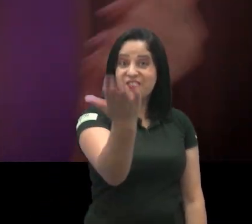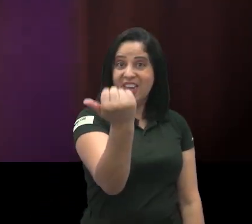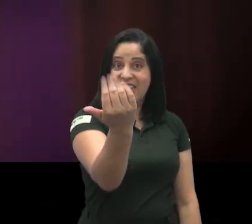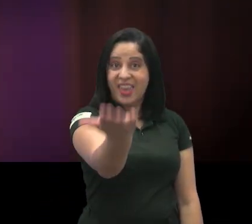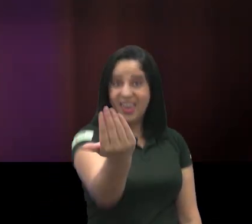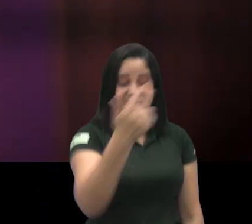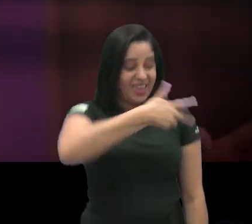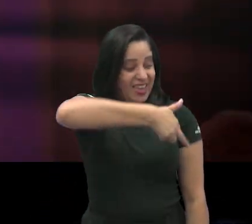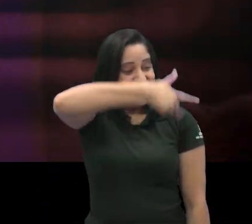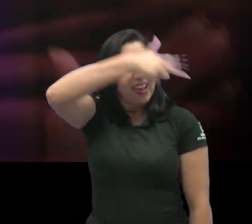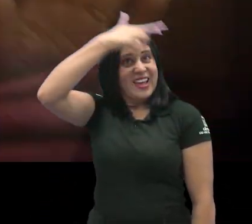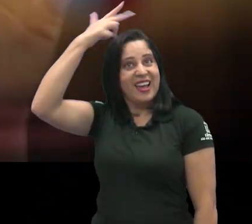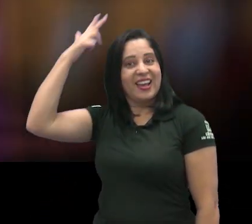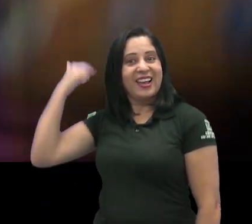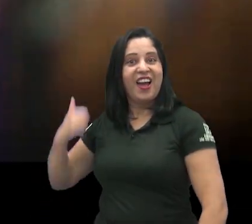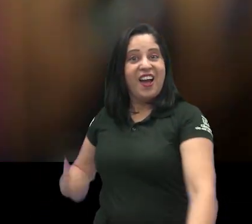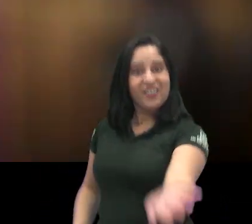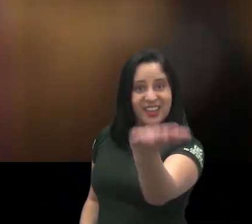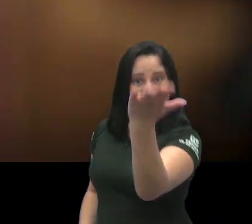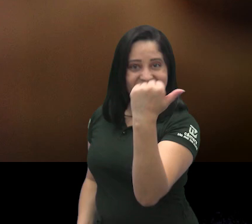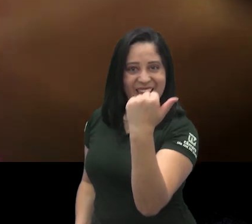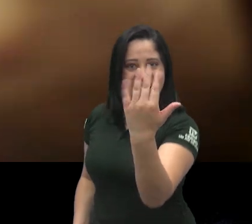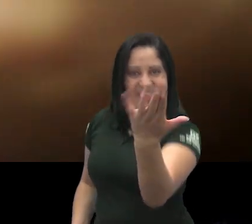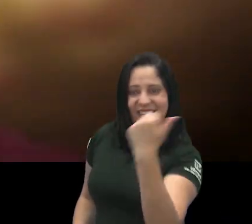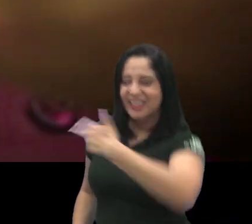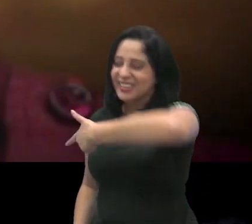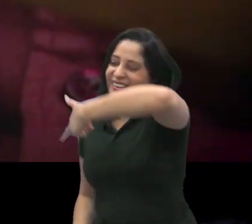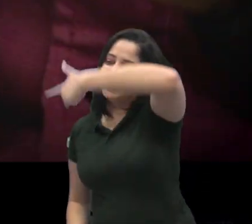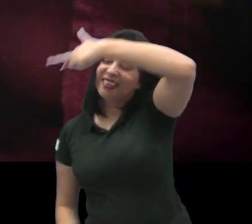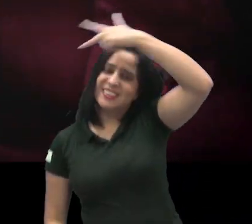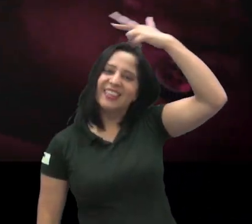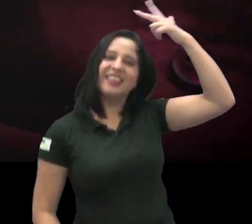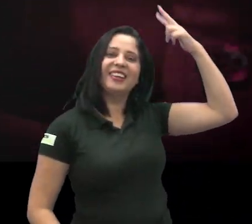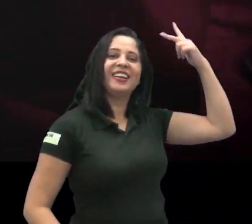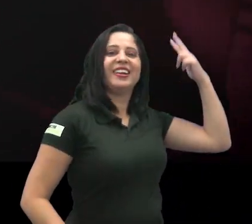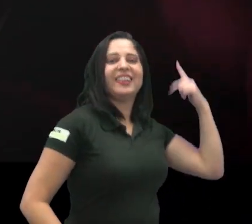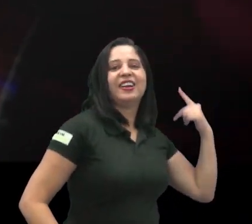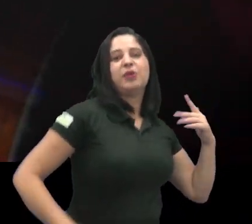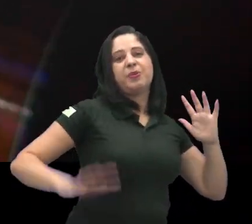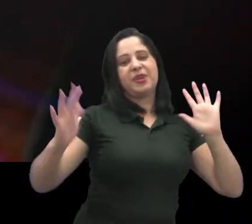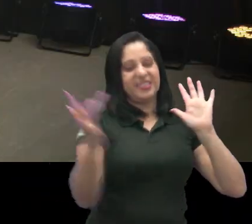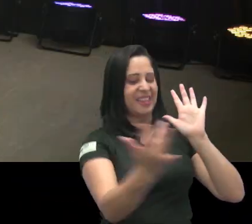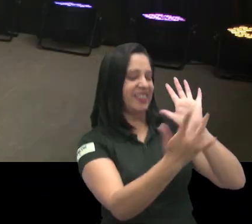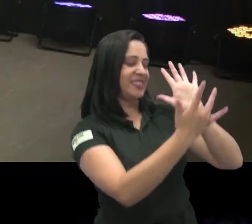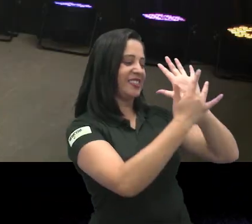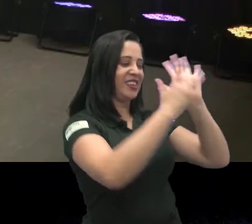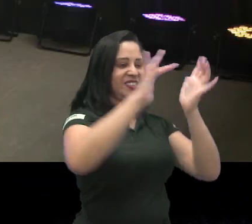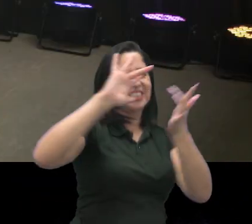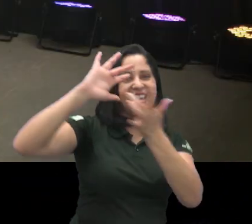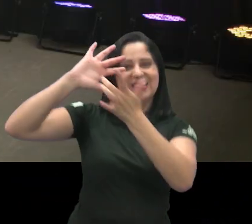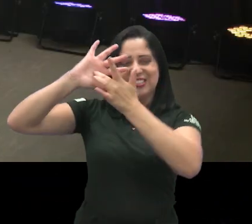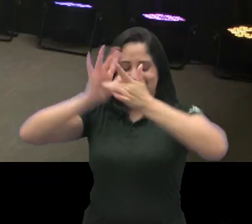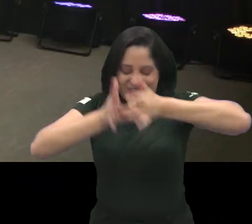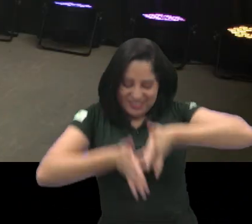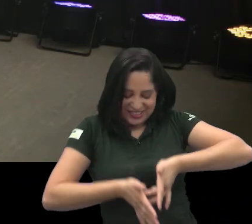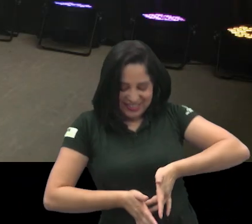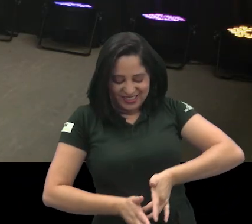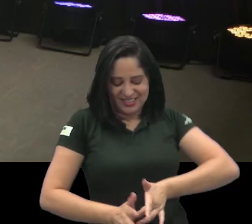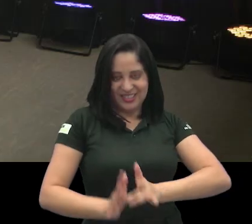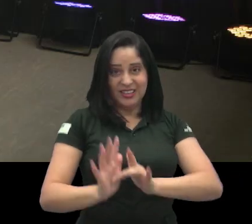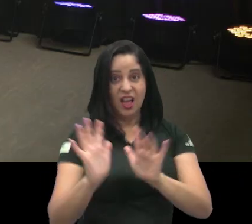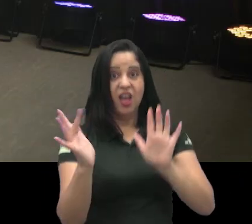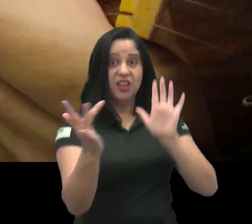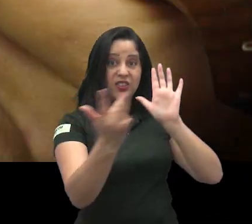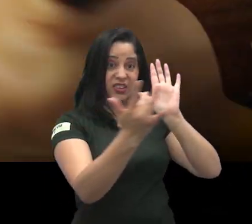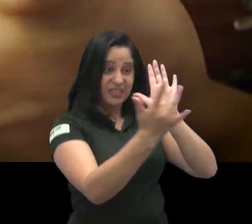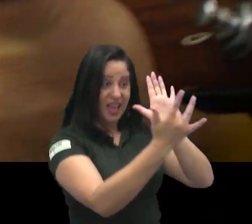Vem que está chegando o Natal. Vem que está chegando o Natal, pois nasceu